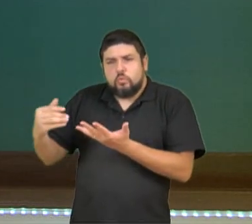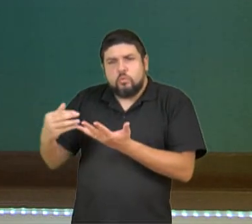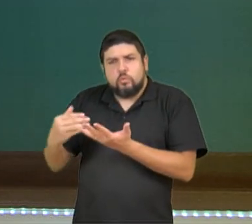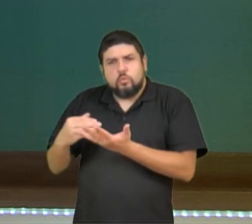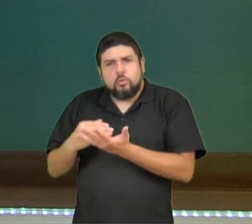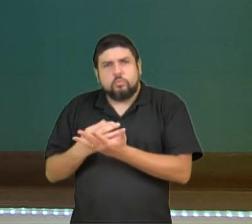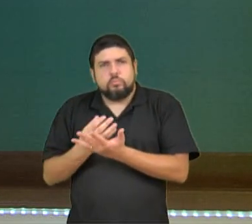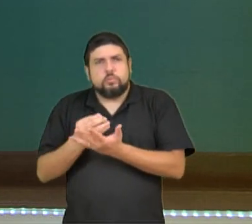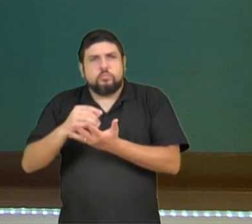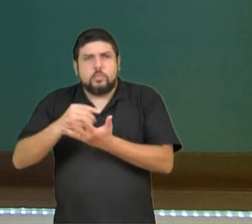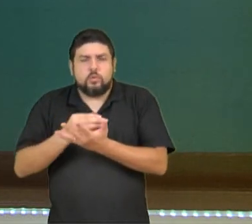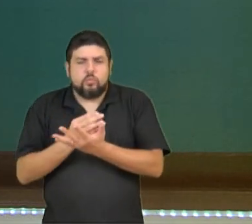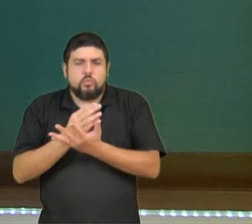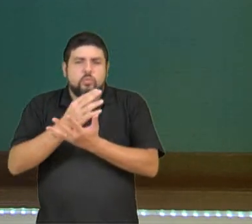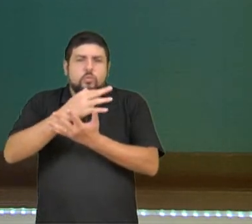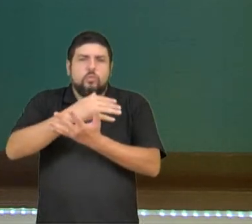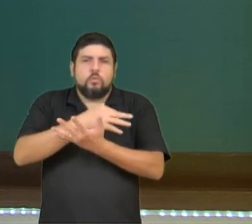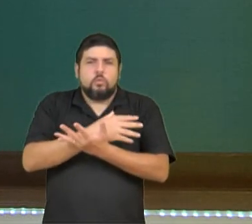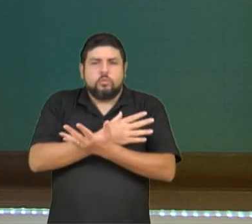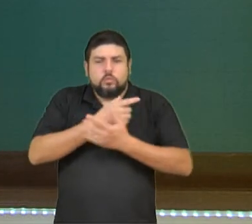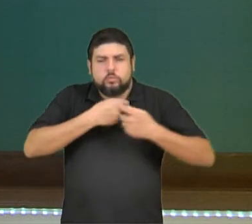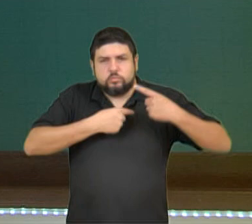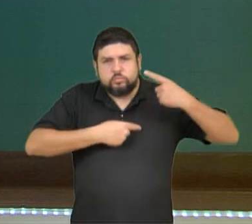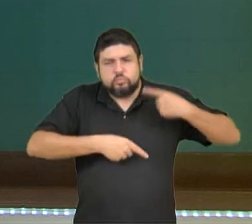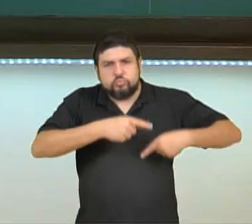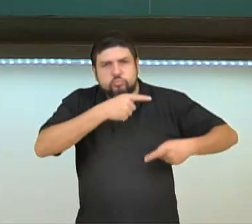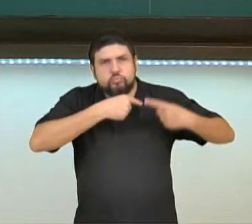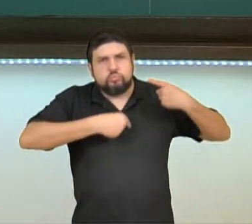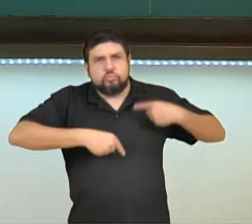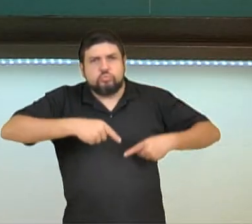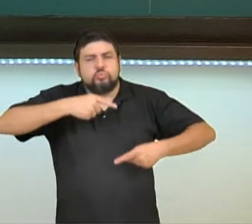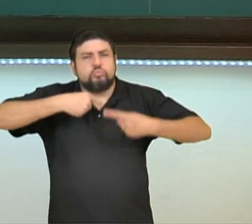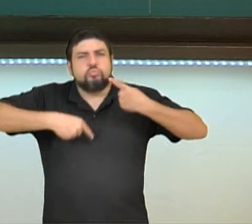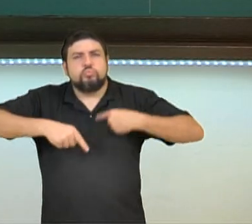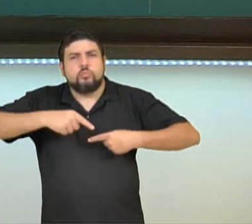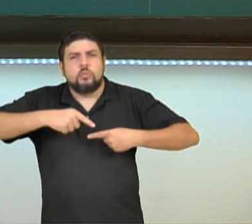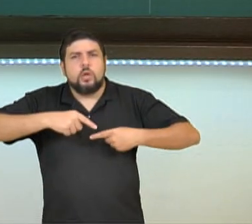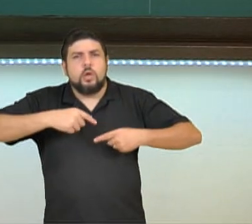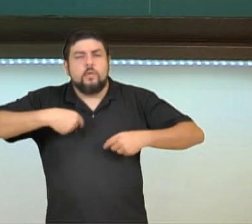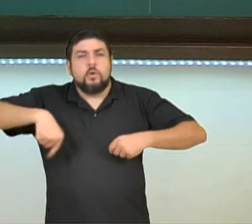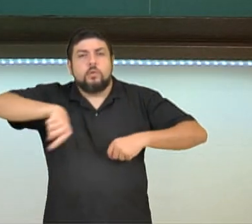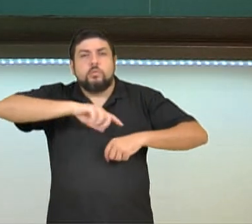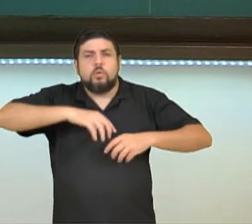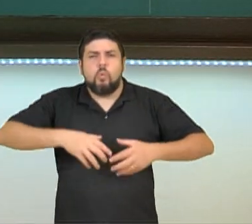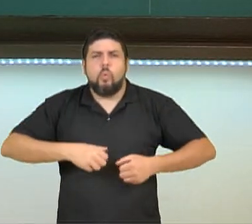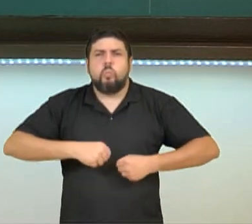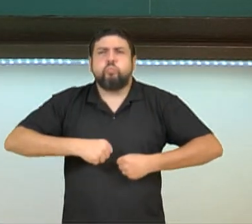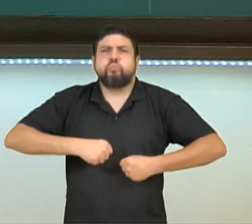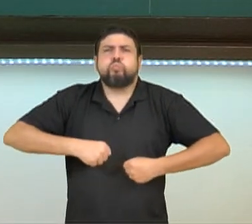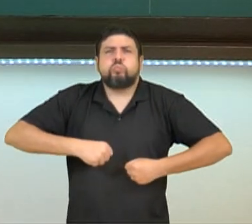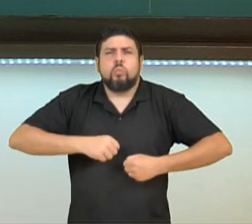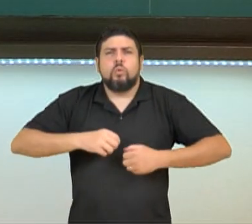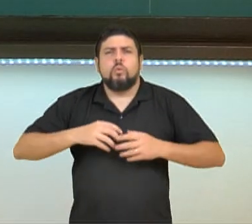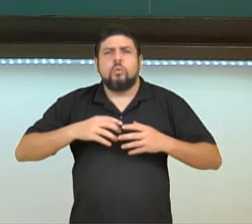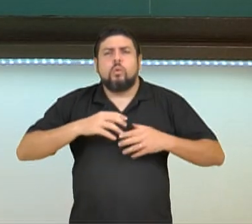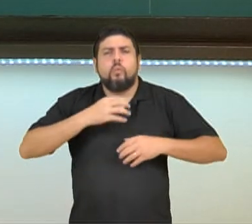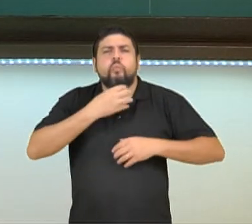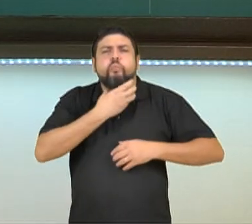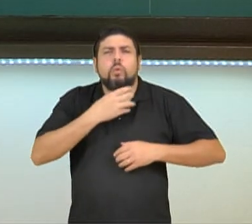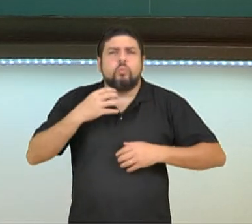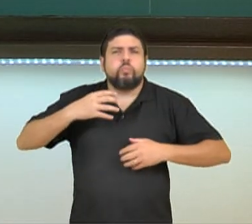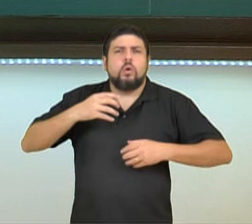circule bem pelo nosso corpo, não fique retida, para que a gente não fique inchado, por exemplo, tá? É